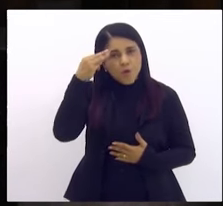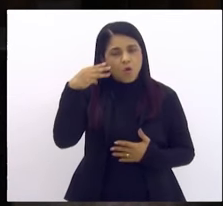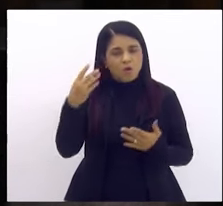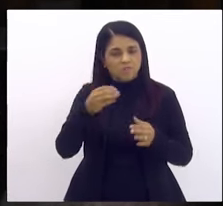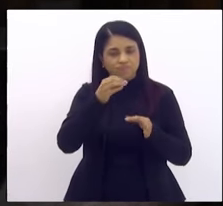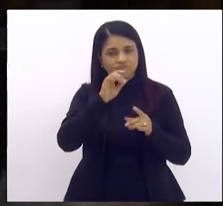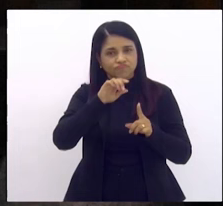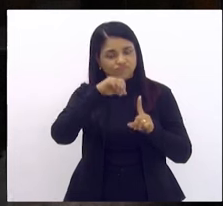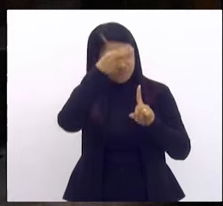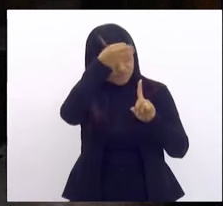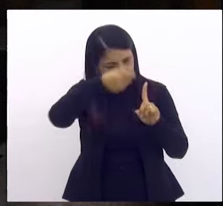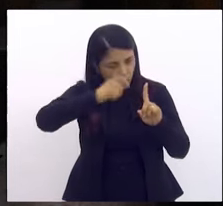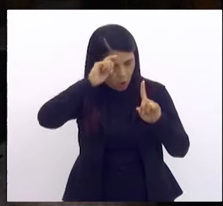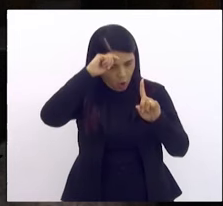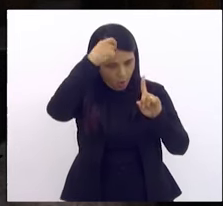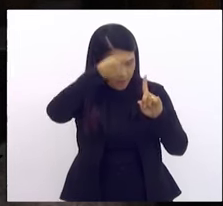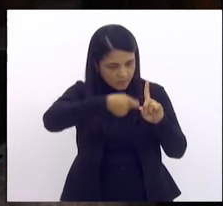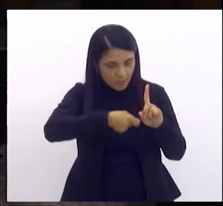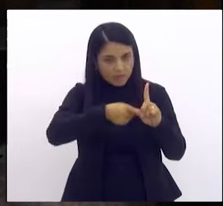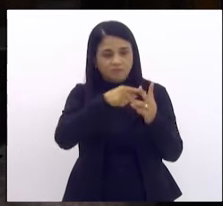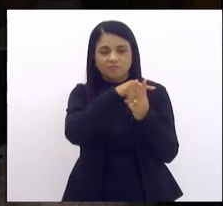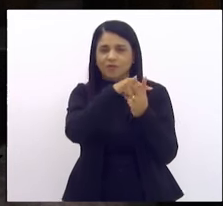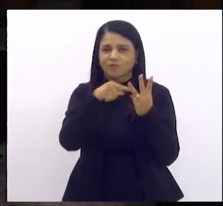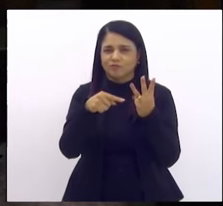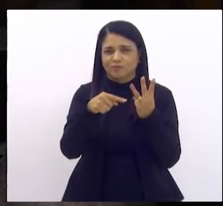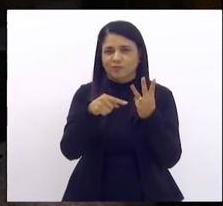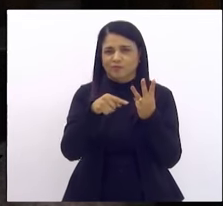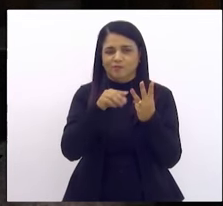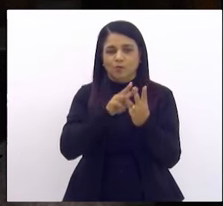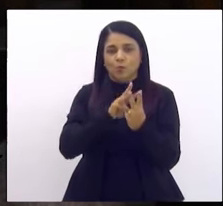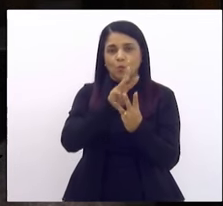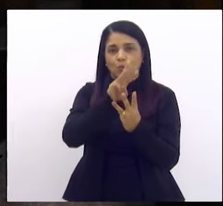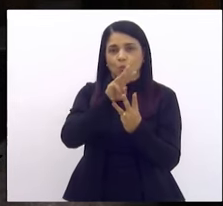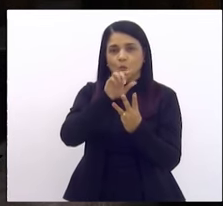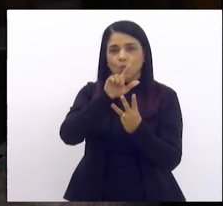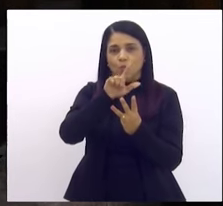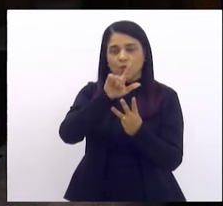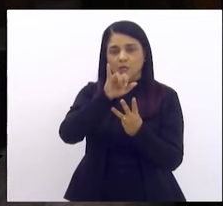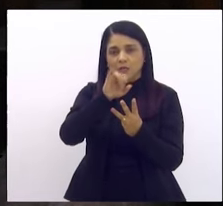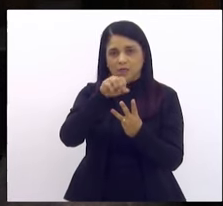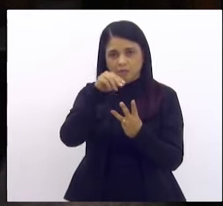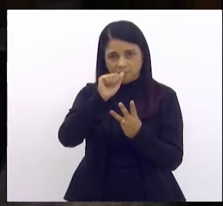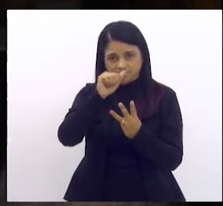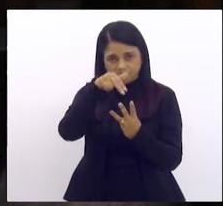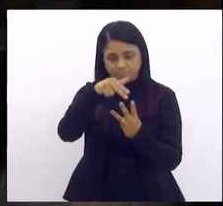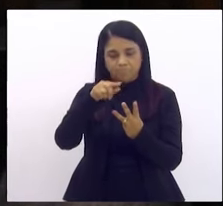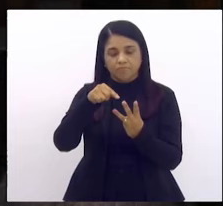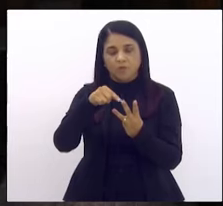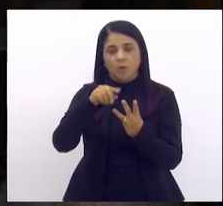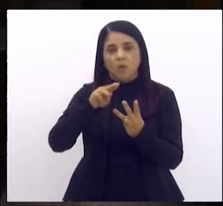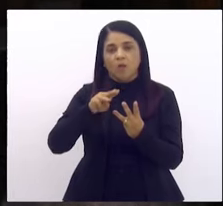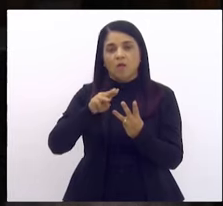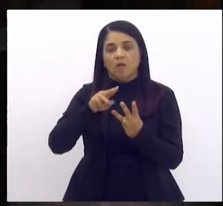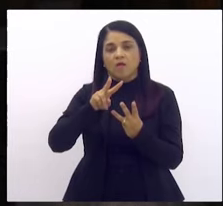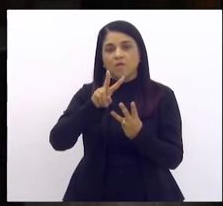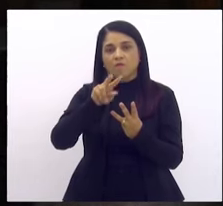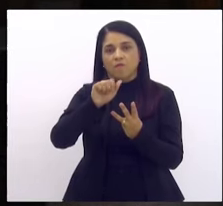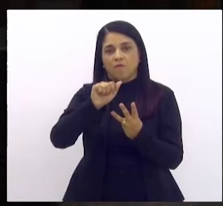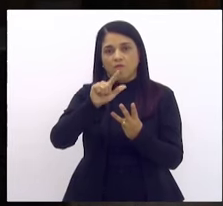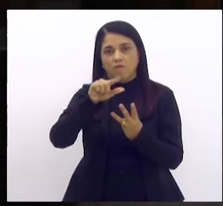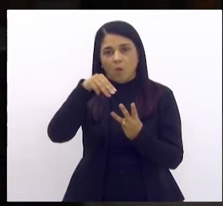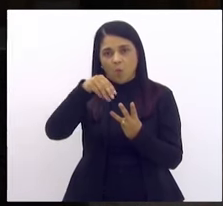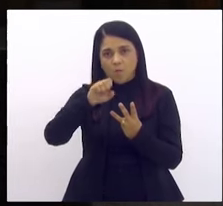ao William, Valmir e Barroso. E ao falar de CSN, não posso deixar de